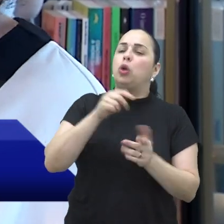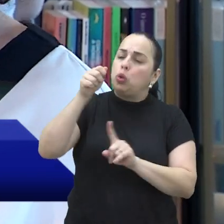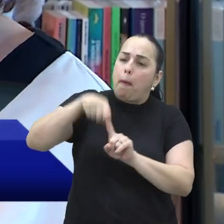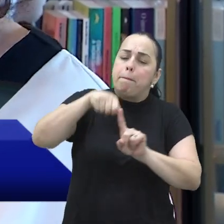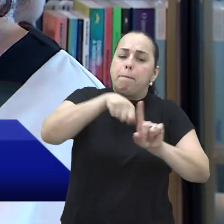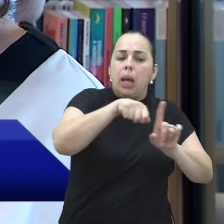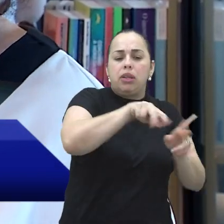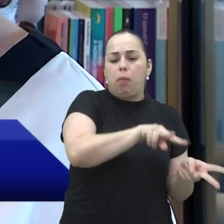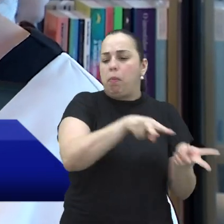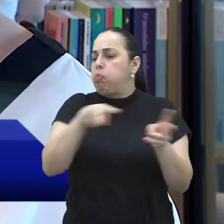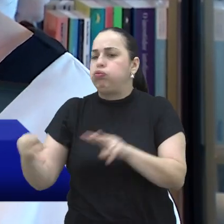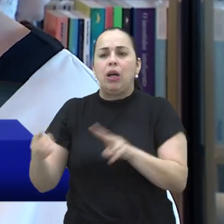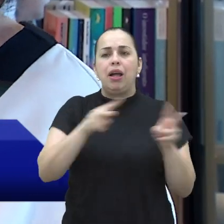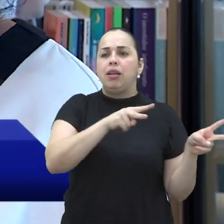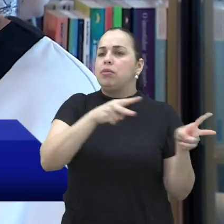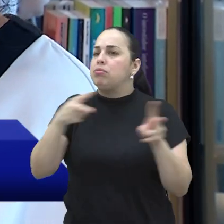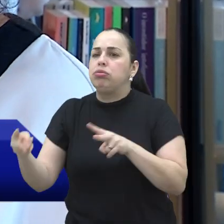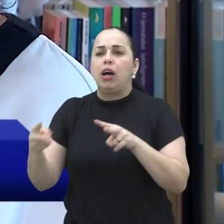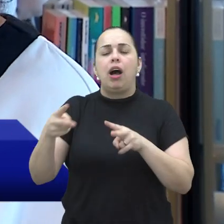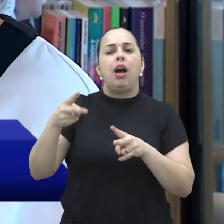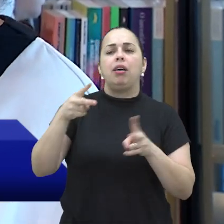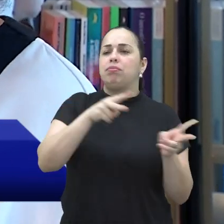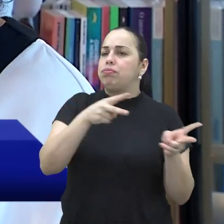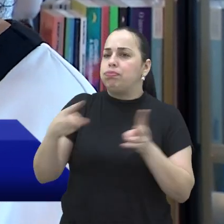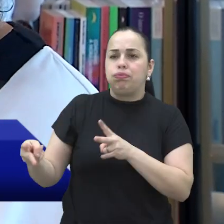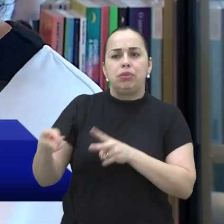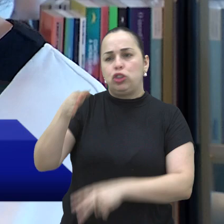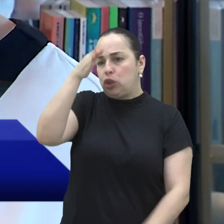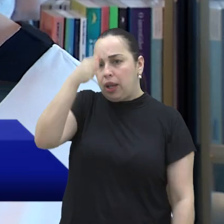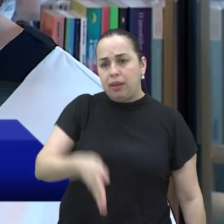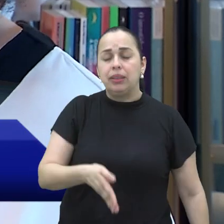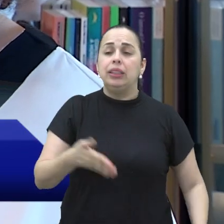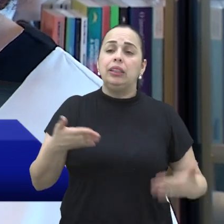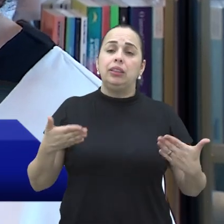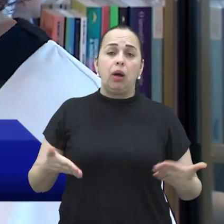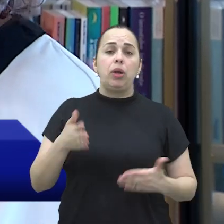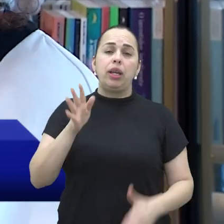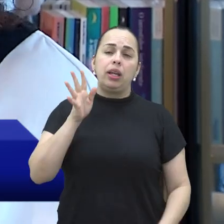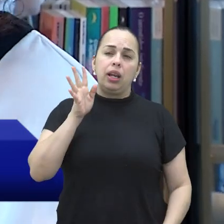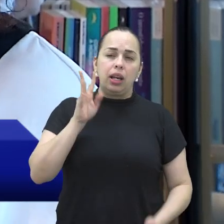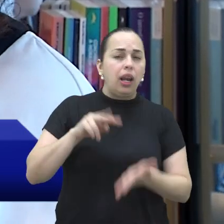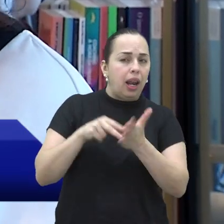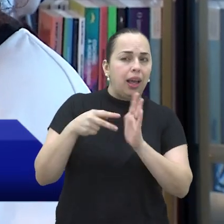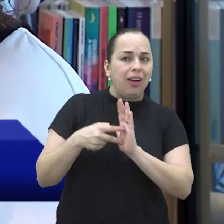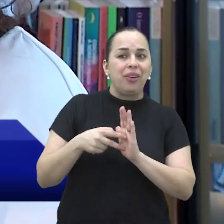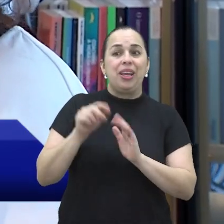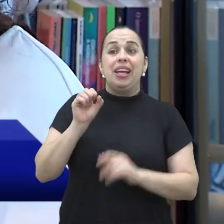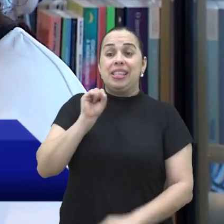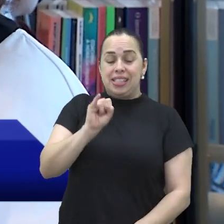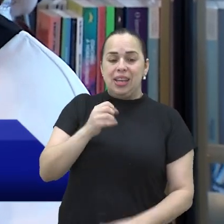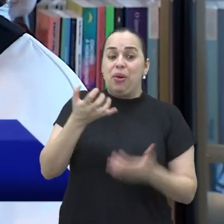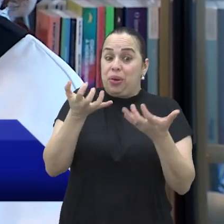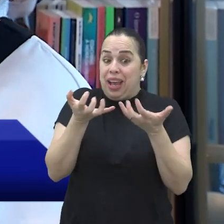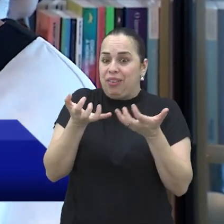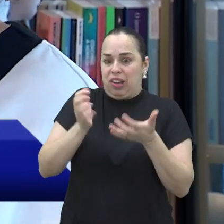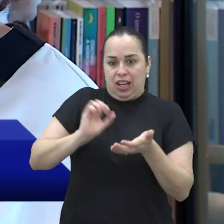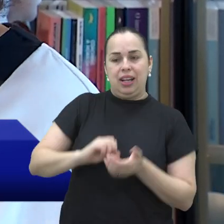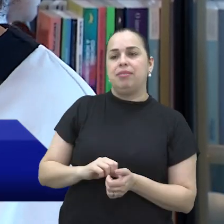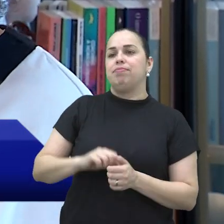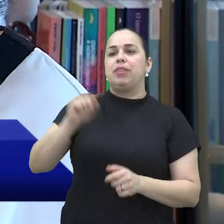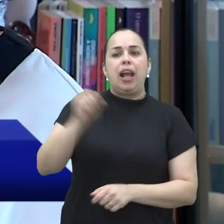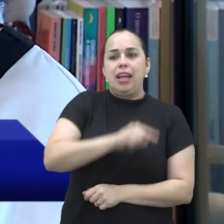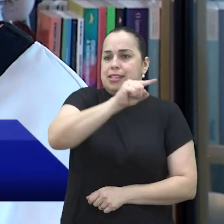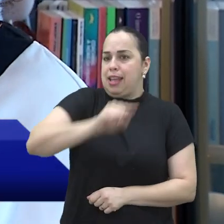cadastro e todos os meses essa cobrança vai acontecer diretamente na nossa conta. O que é legal é que a gente vai poder cancelar a